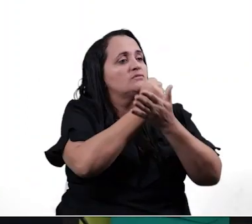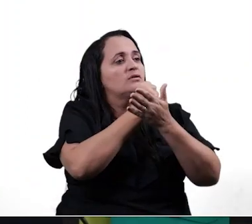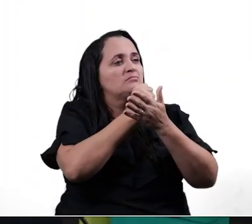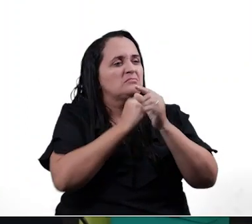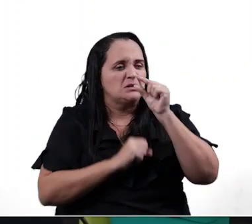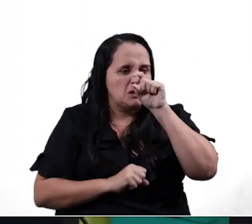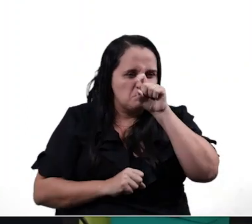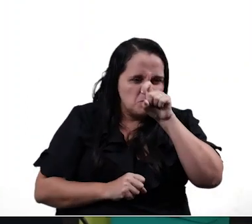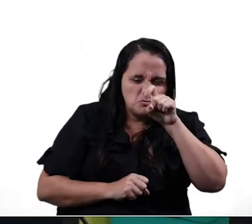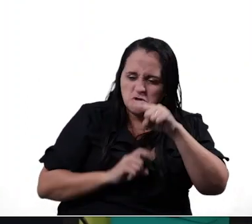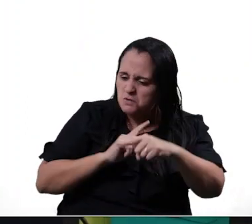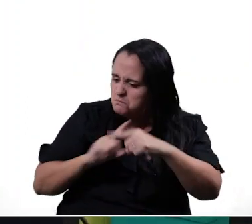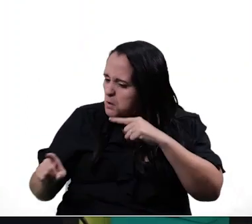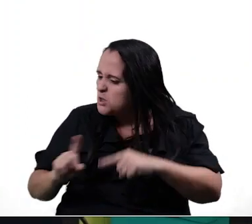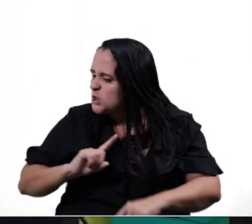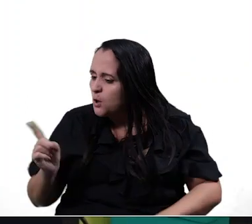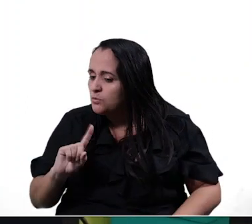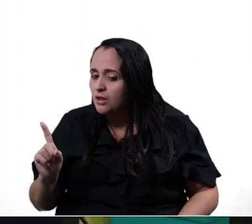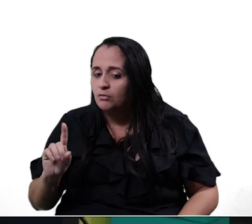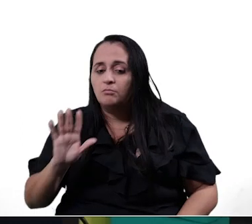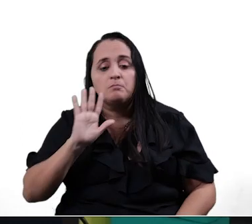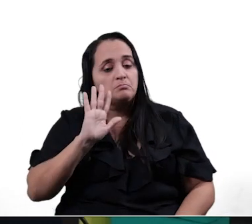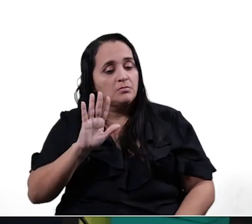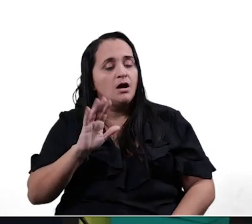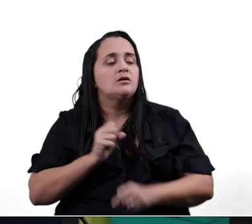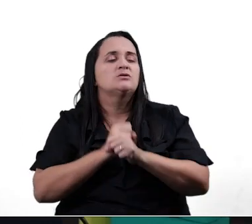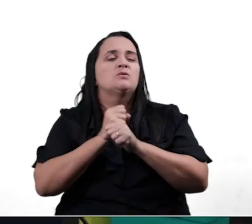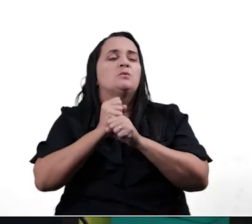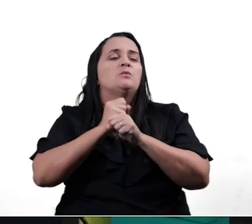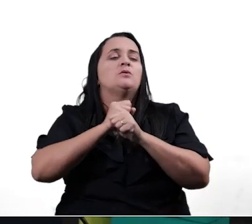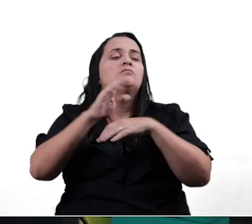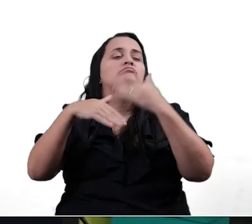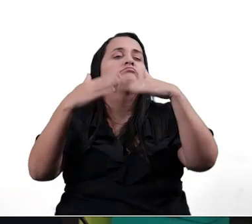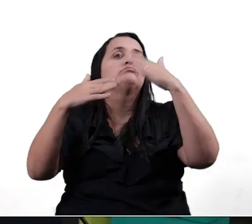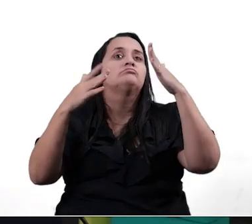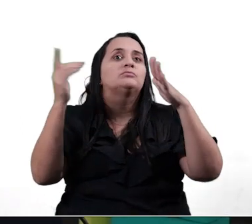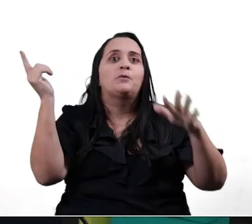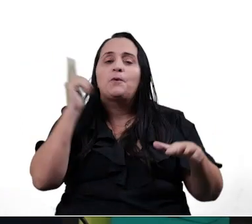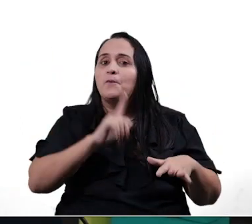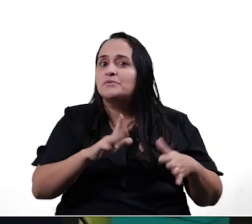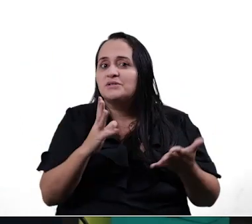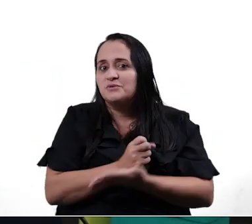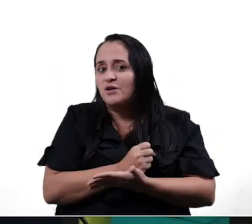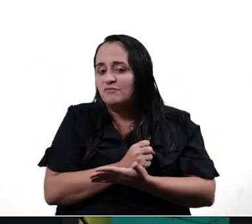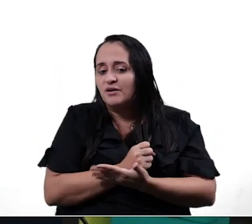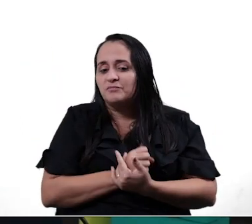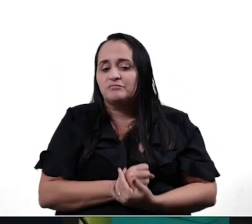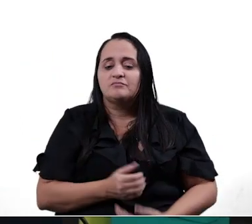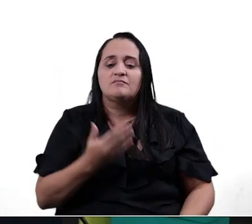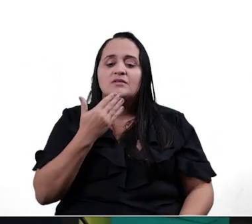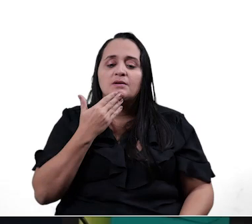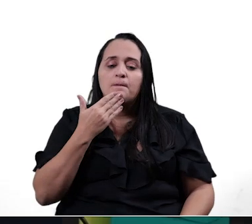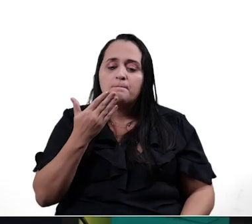Aí, com o passar do tempo, eles conseguiram um dia driblar a bruxinha e salvar. Peça aí para sua